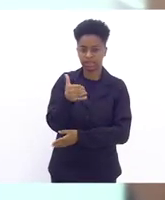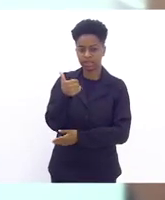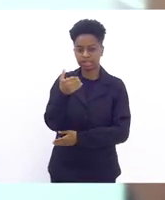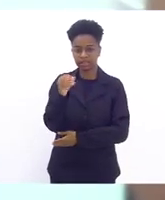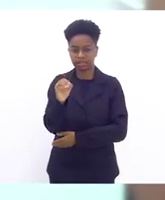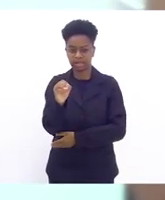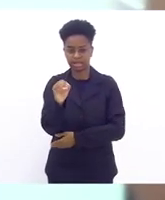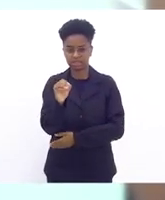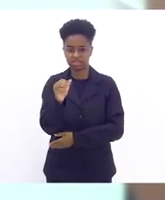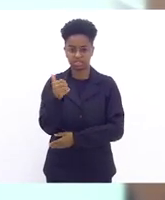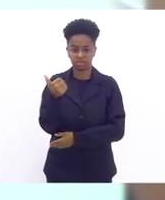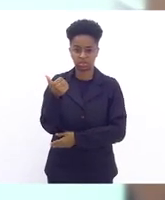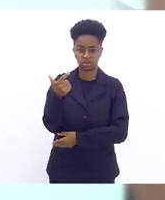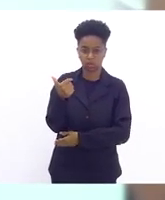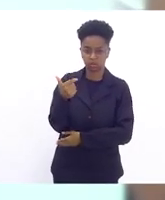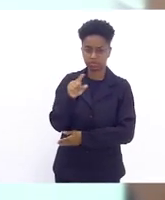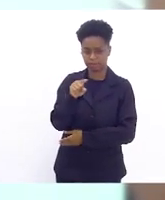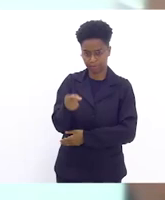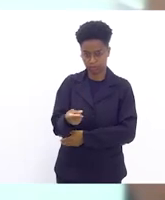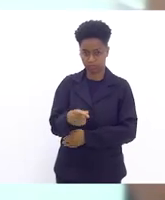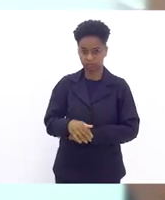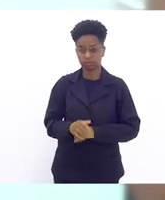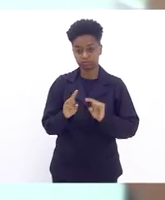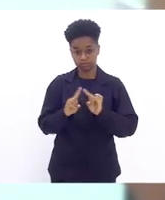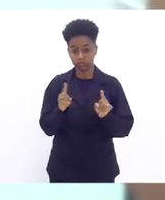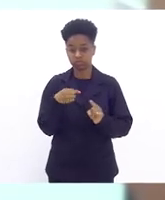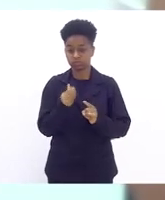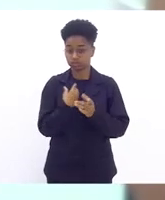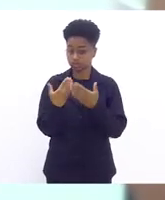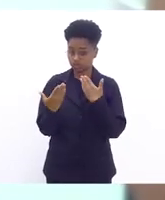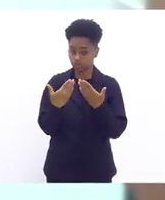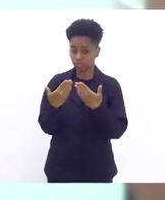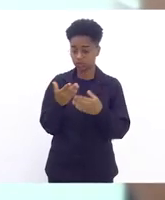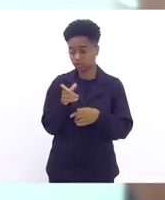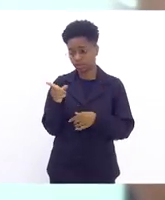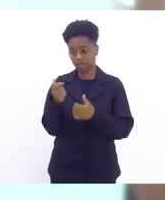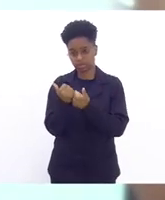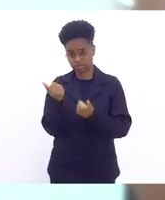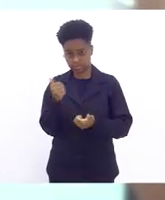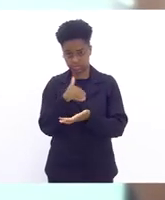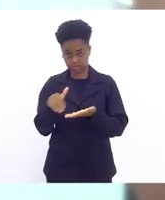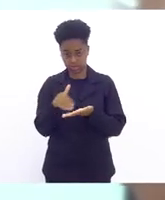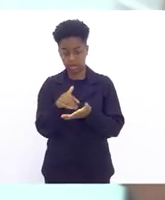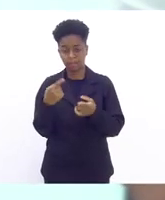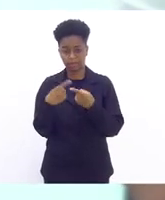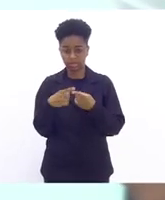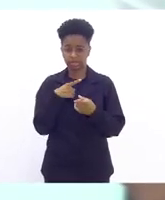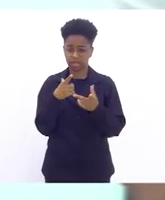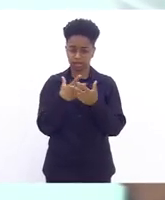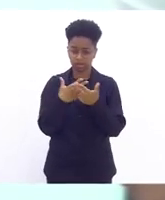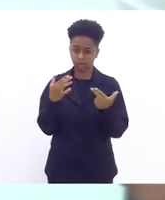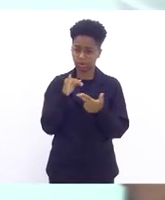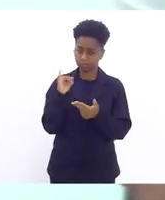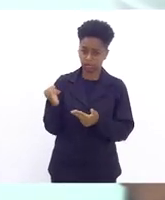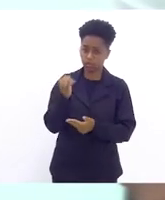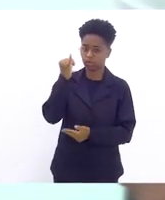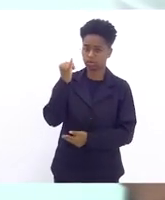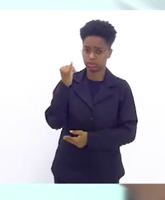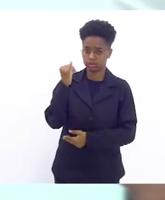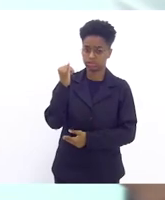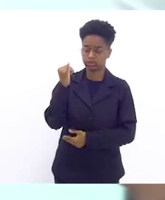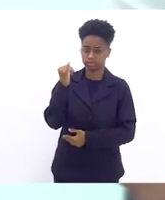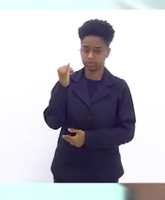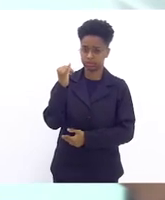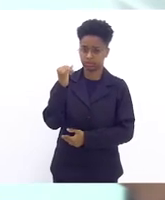10 a 12 mil mas vamos vamos conversar com ela porque eu acho que isso tem um ponto fundamental ali